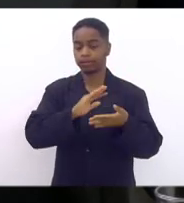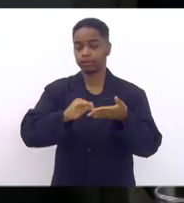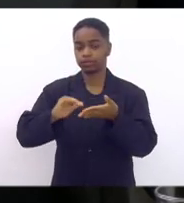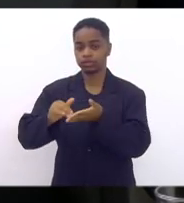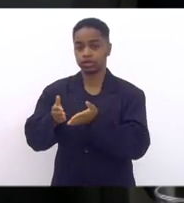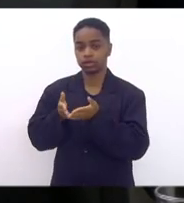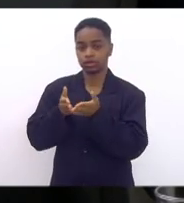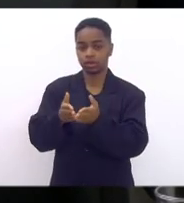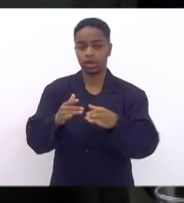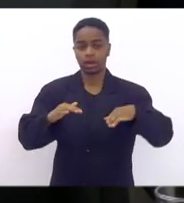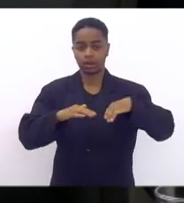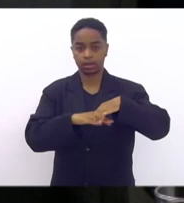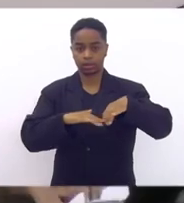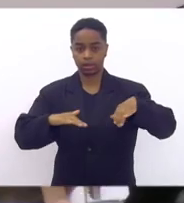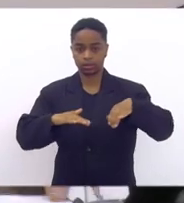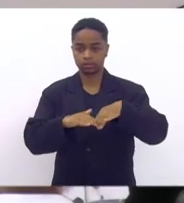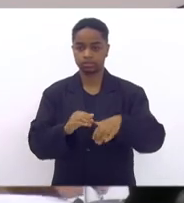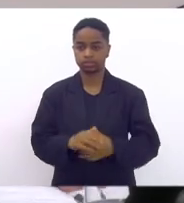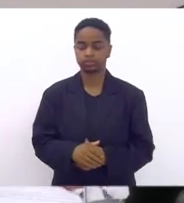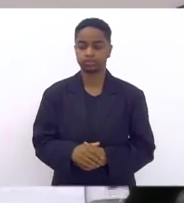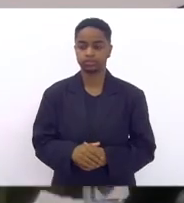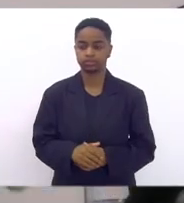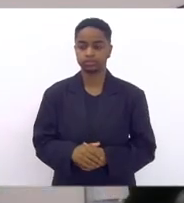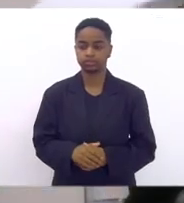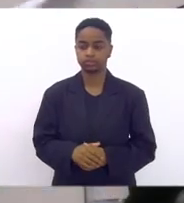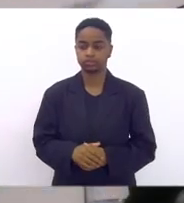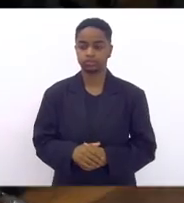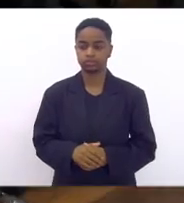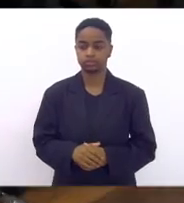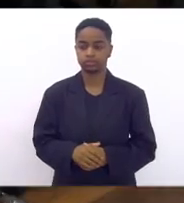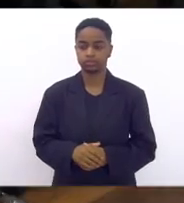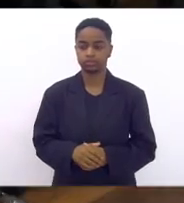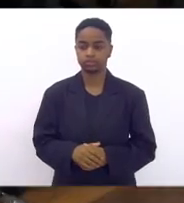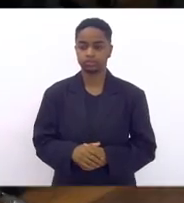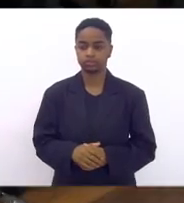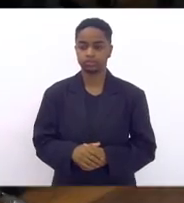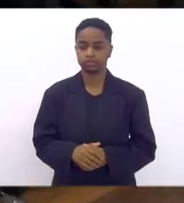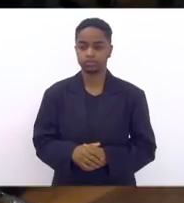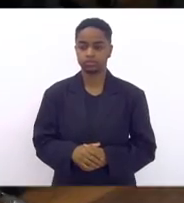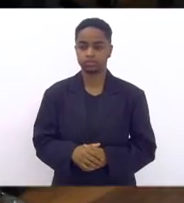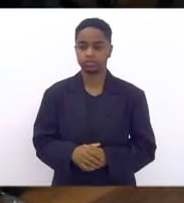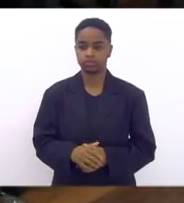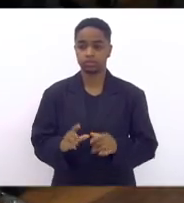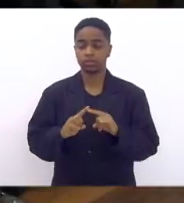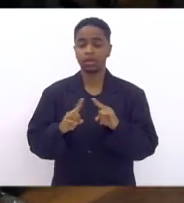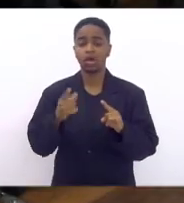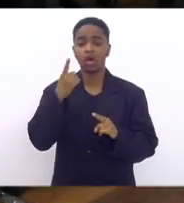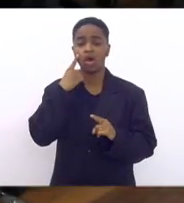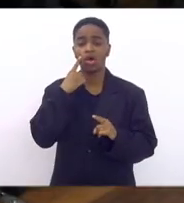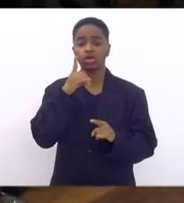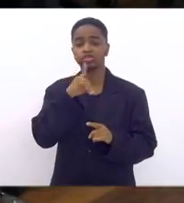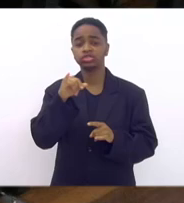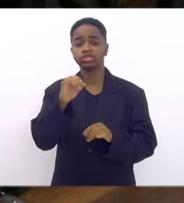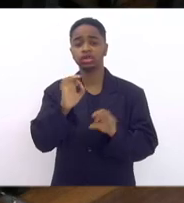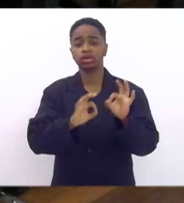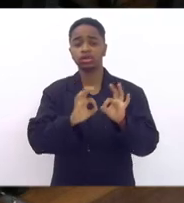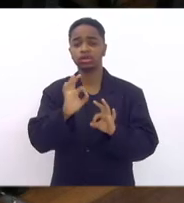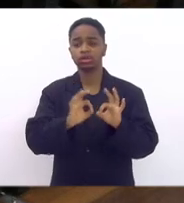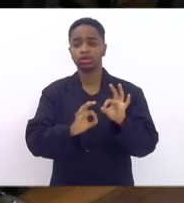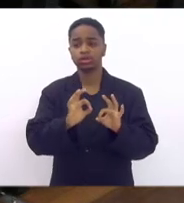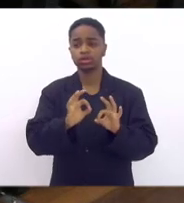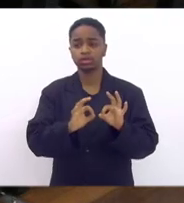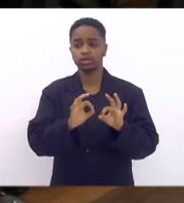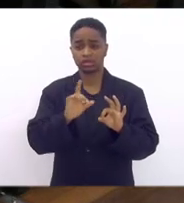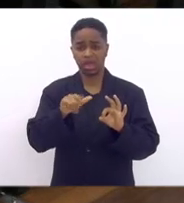na Bahia de Guanabara não sei se is L já tinha sido feito esse plano já aqui tá aqui olha a a data que foi feita hos anos mas o plano não era da